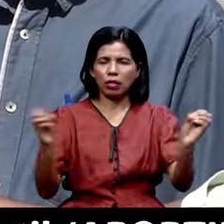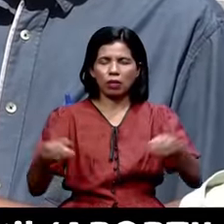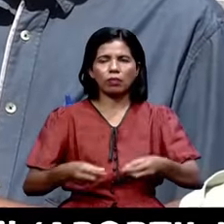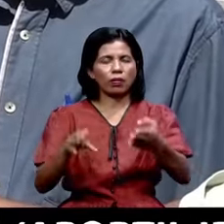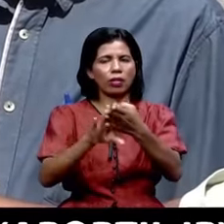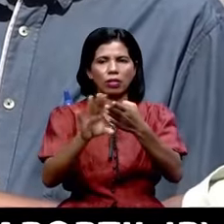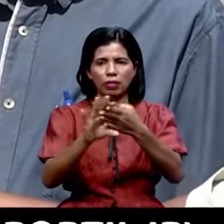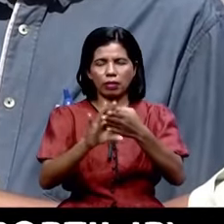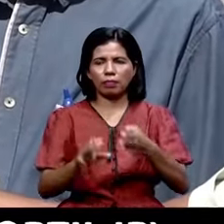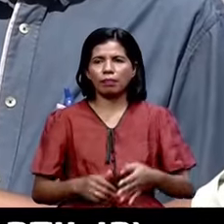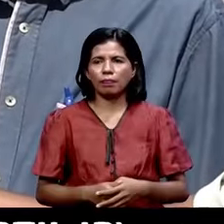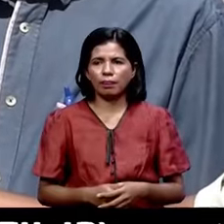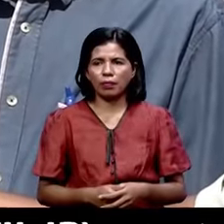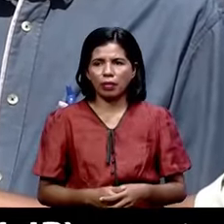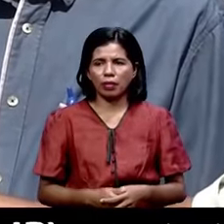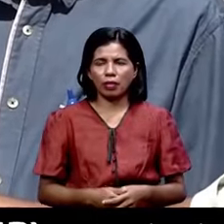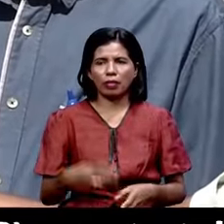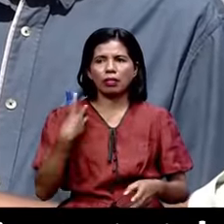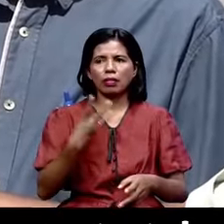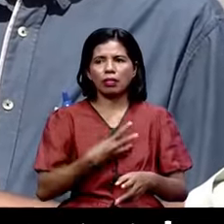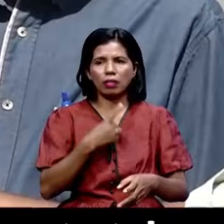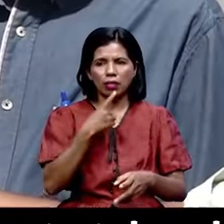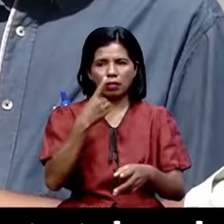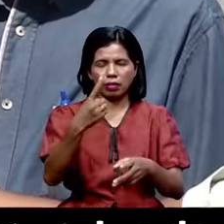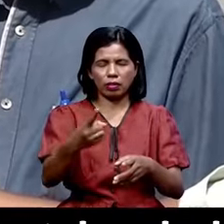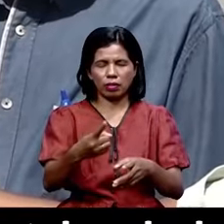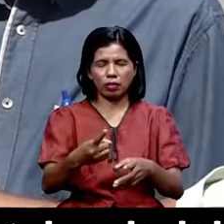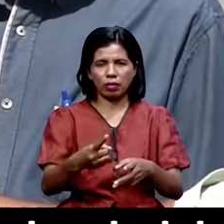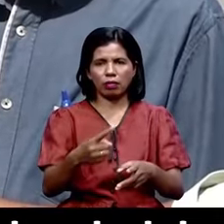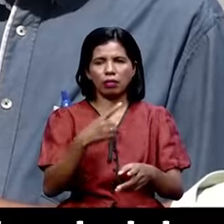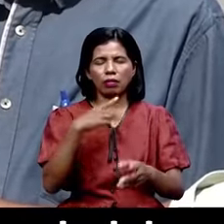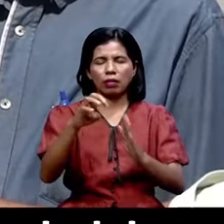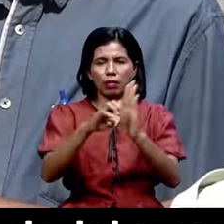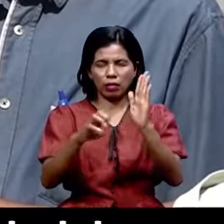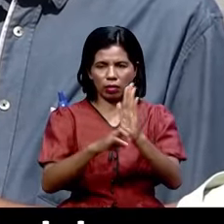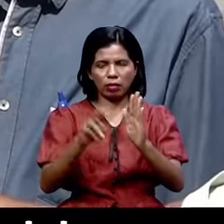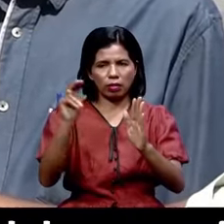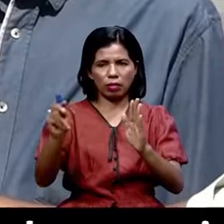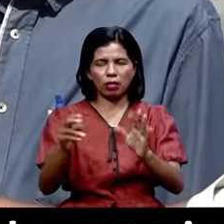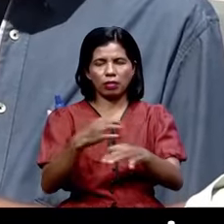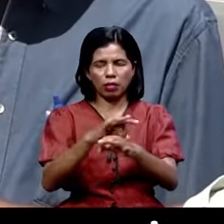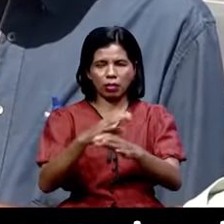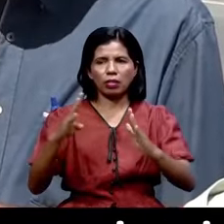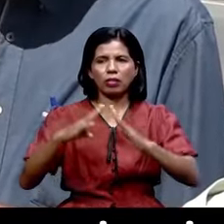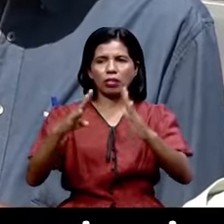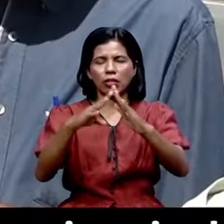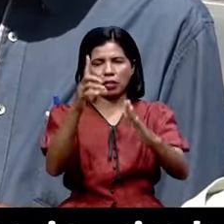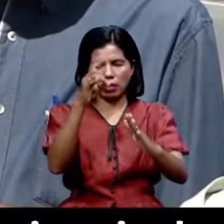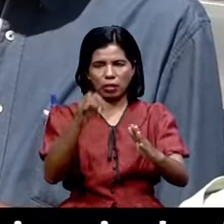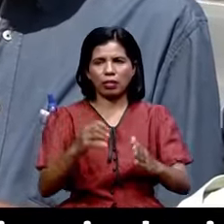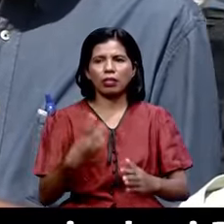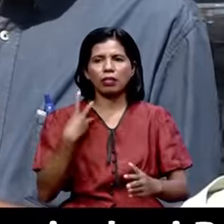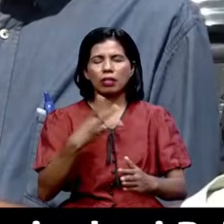notificação aviso net mane né notificação verbal governo ne está nem para tu vele normaliza cidade de Dili ne pelo menos